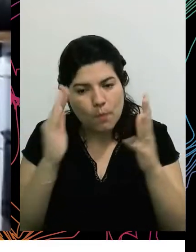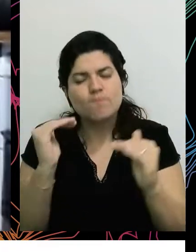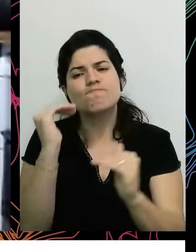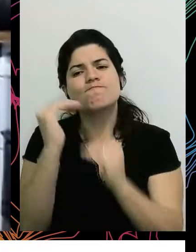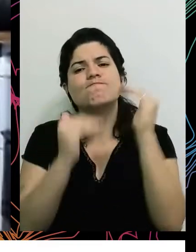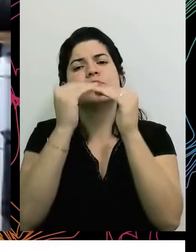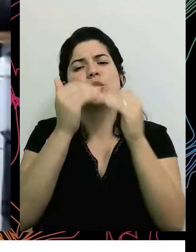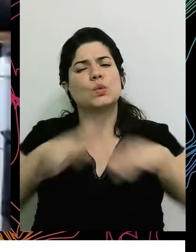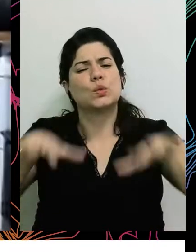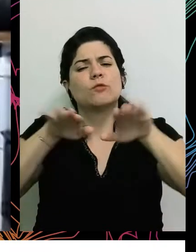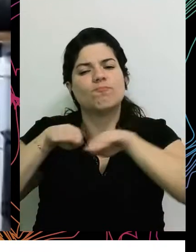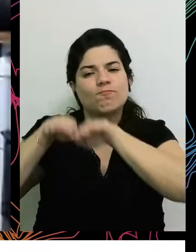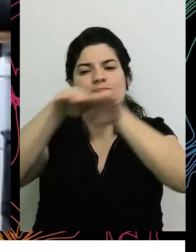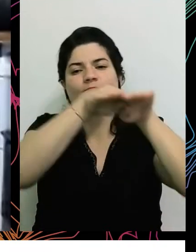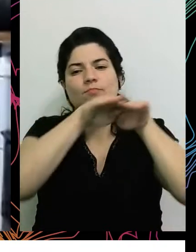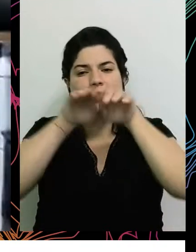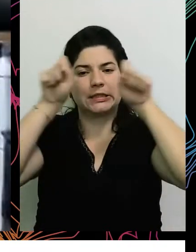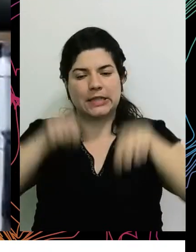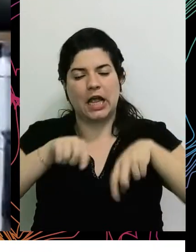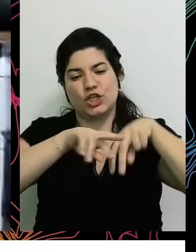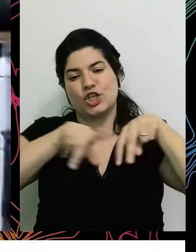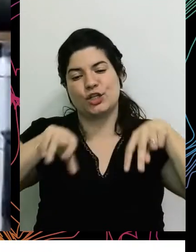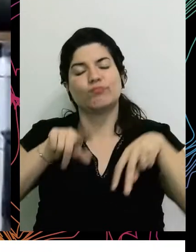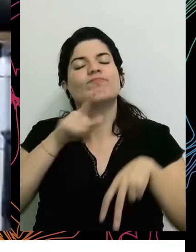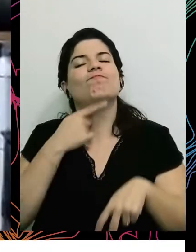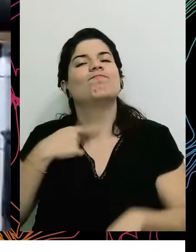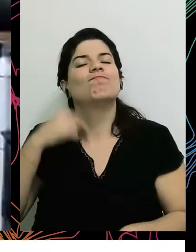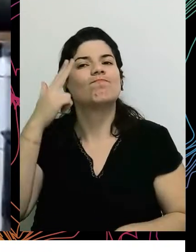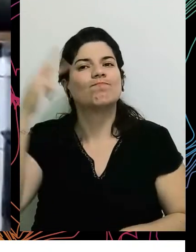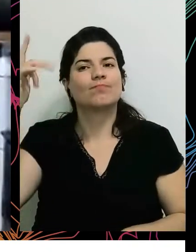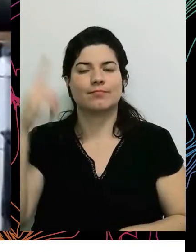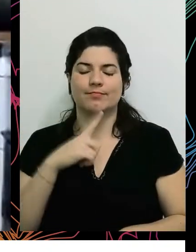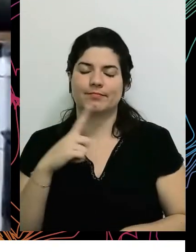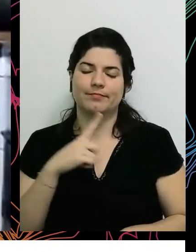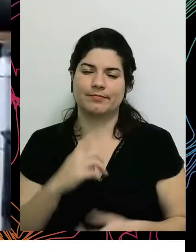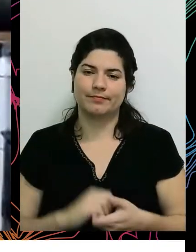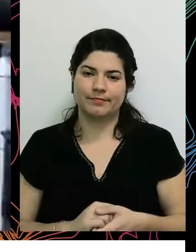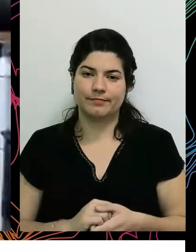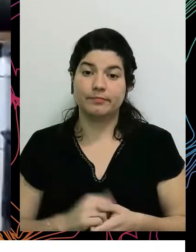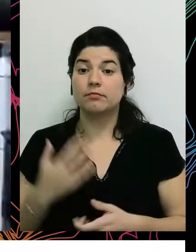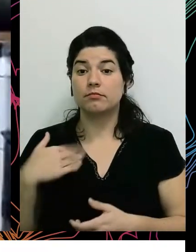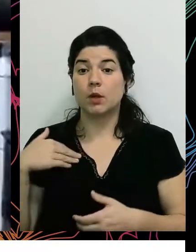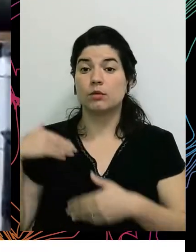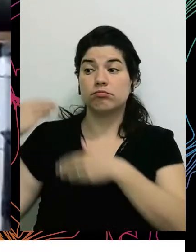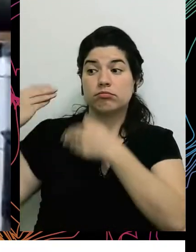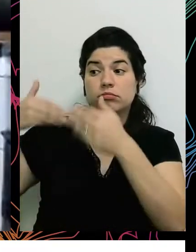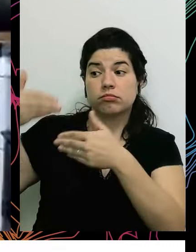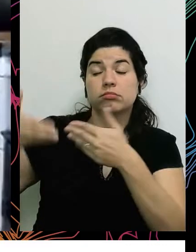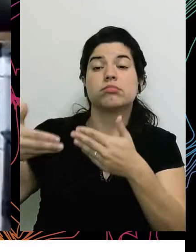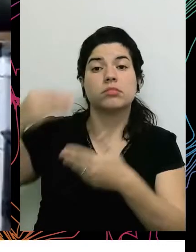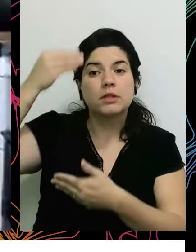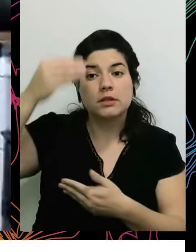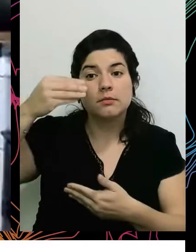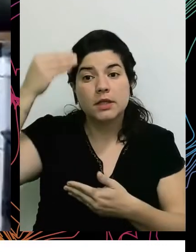por todas nós, né? Bom, a minha trajetória, na verdade, ela começou em